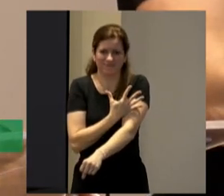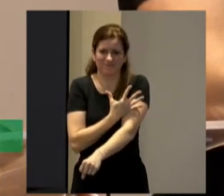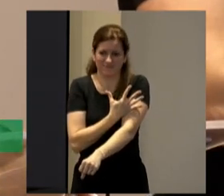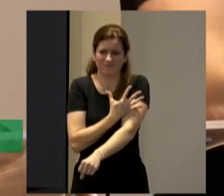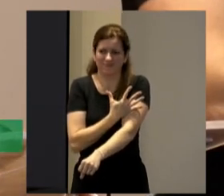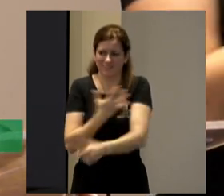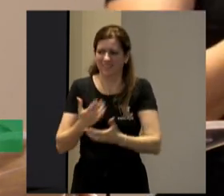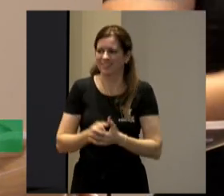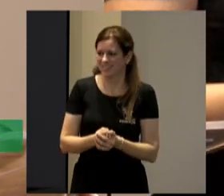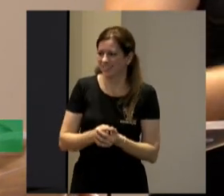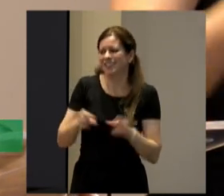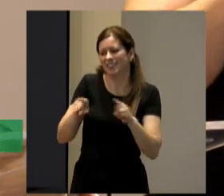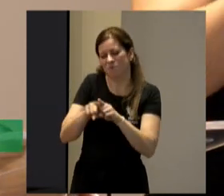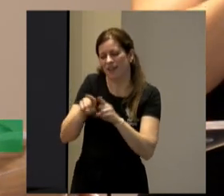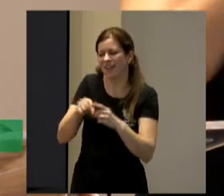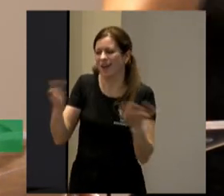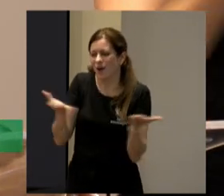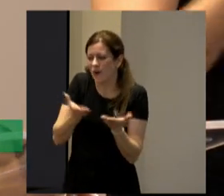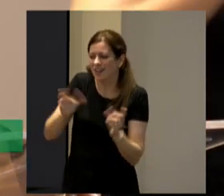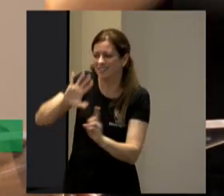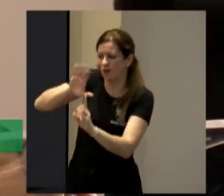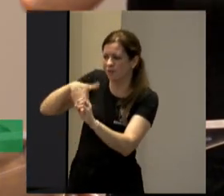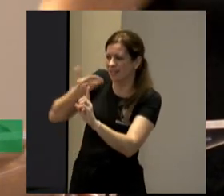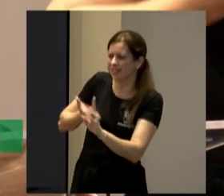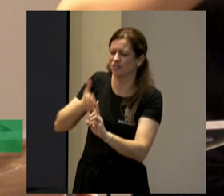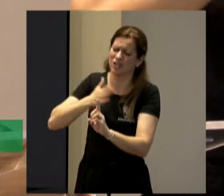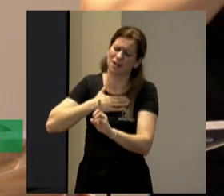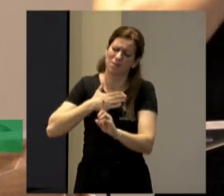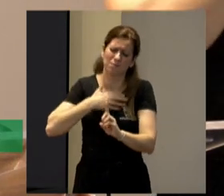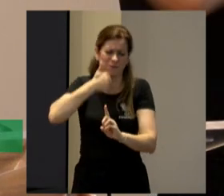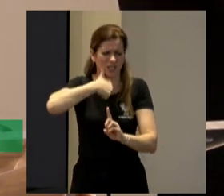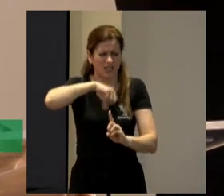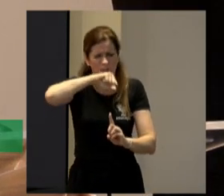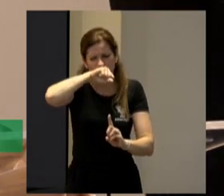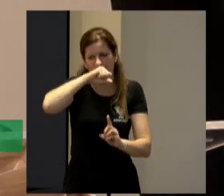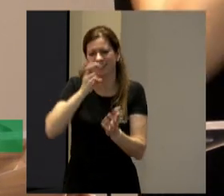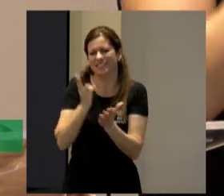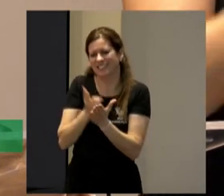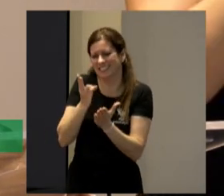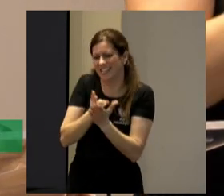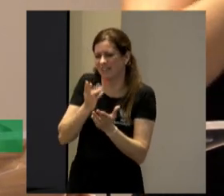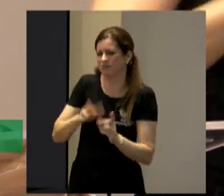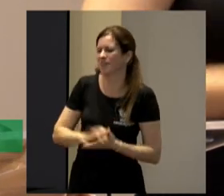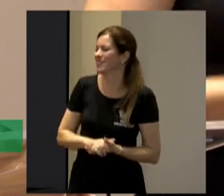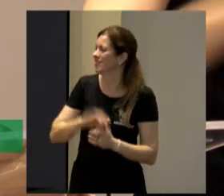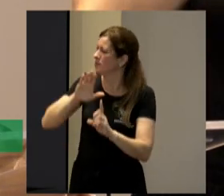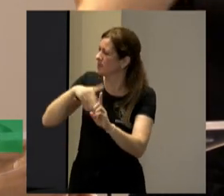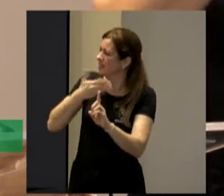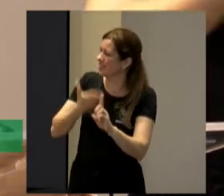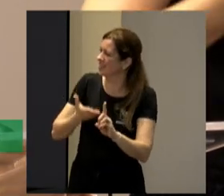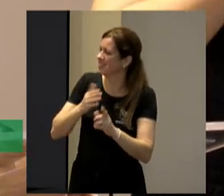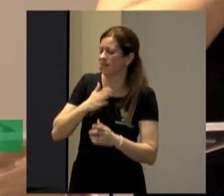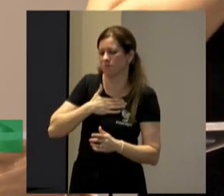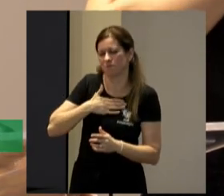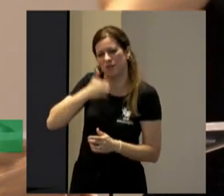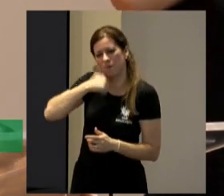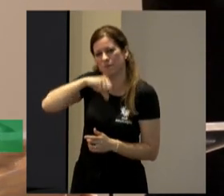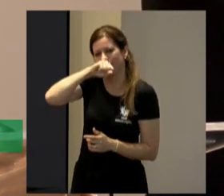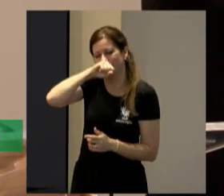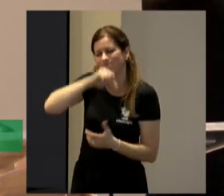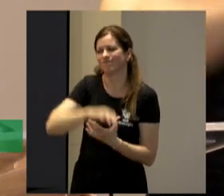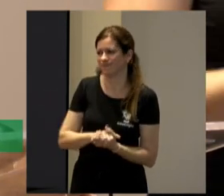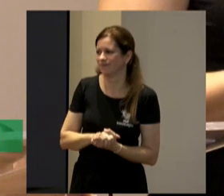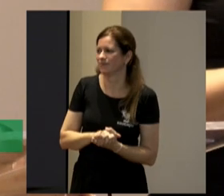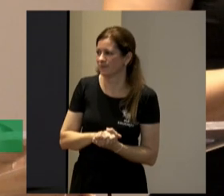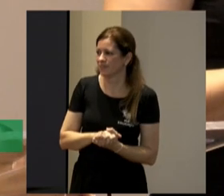quebrando o protocolo de fazer homenagem especial à minha mãe, que eu sempre faço no seminário. e dizer que toda vez que eu ouço, né,